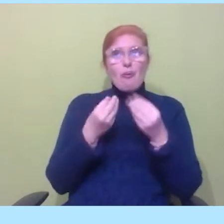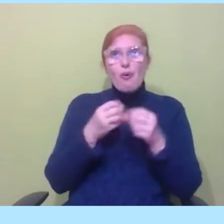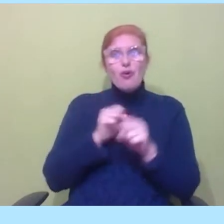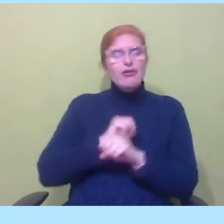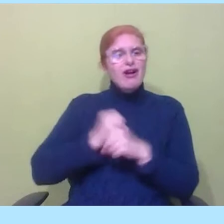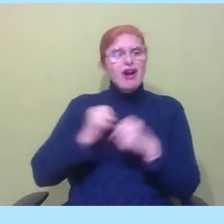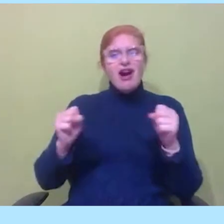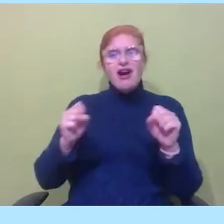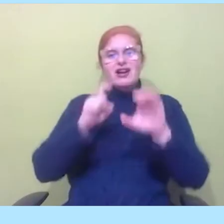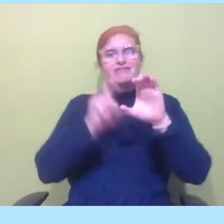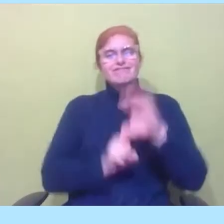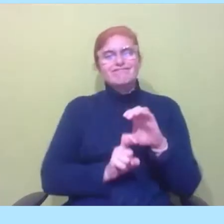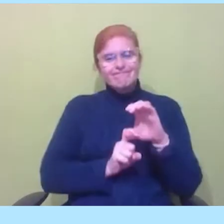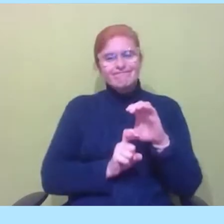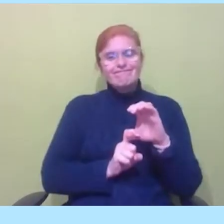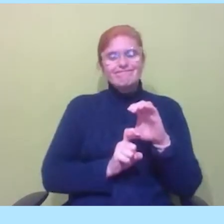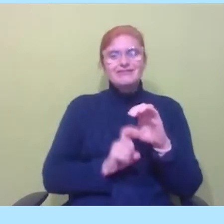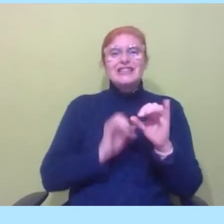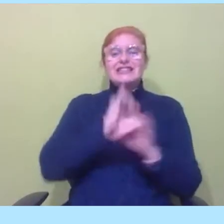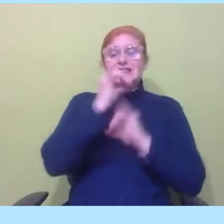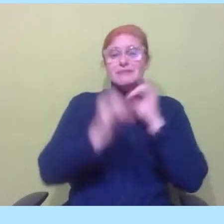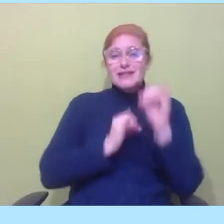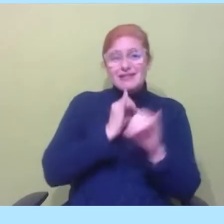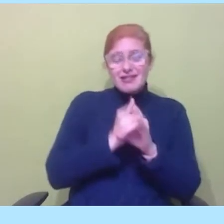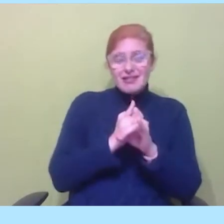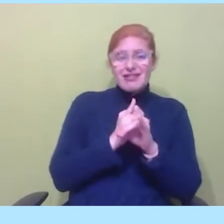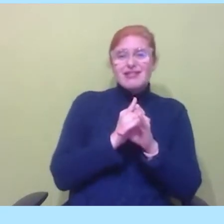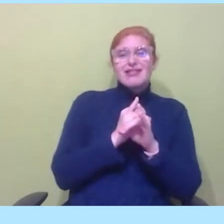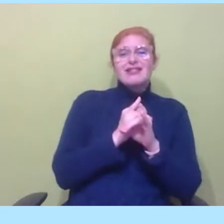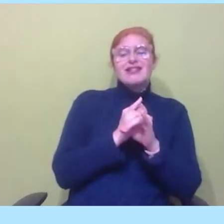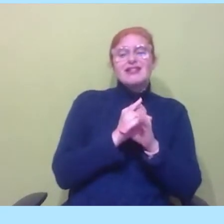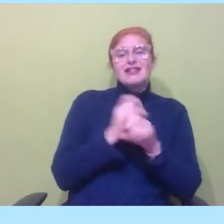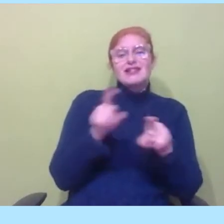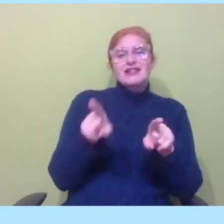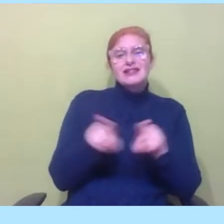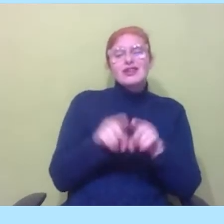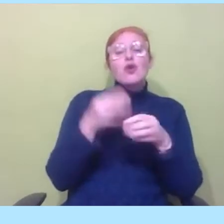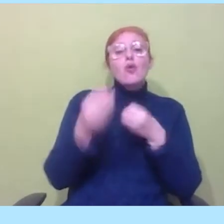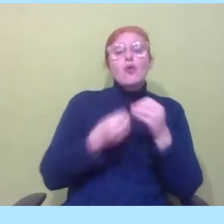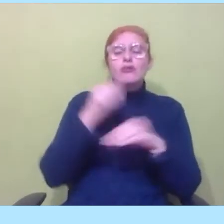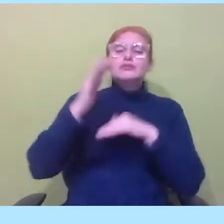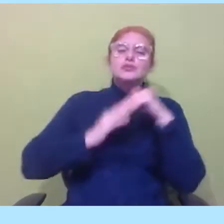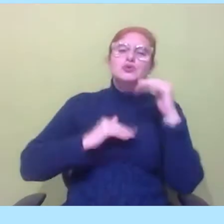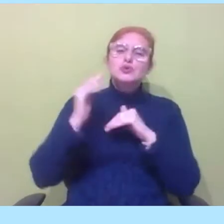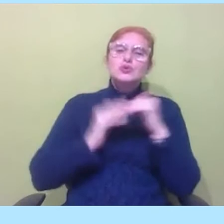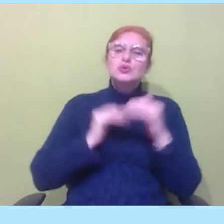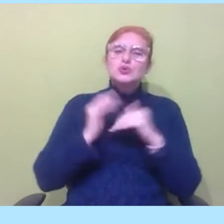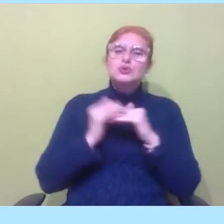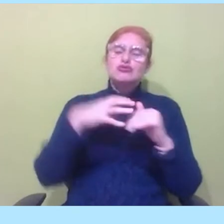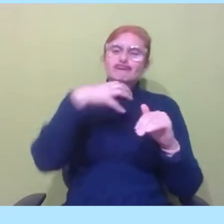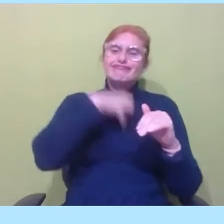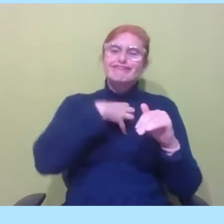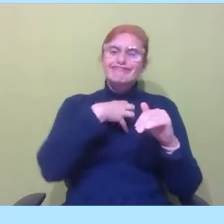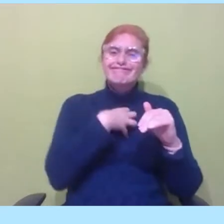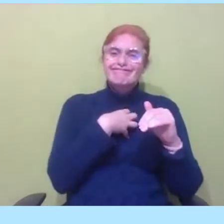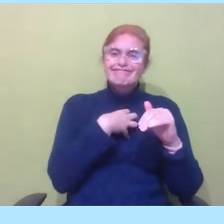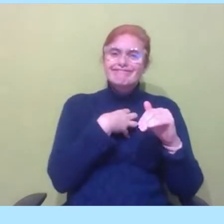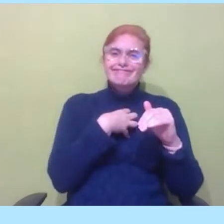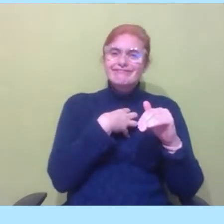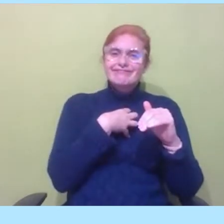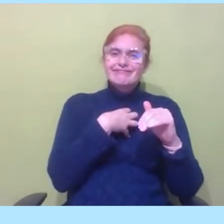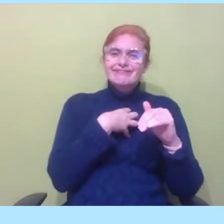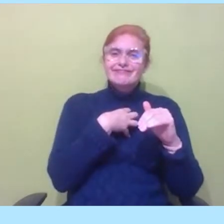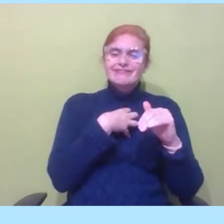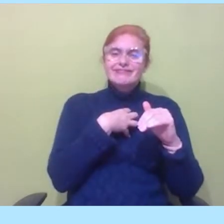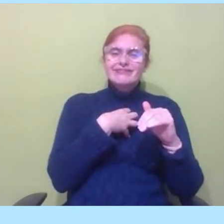de não só da internet em si, mas de como construir maneiras de acessar a informação,